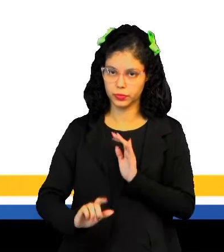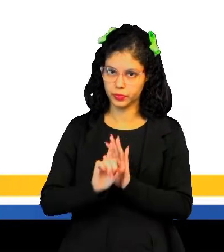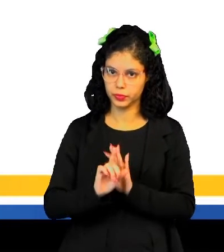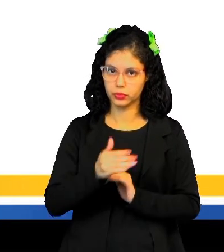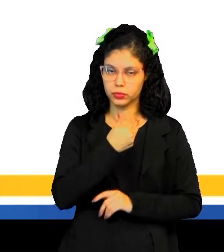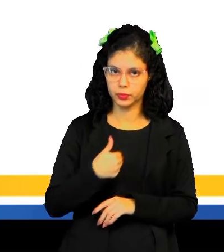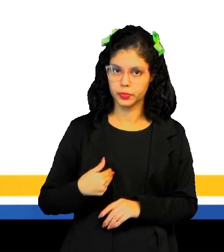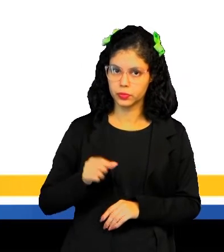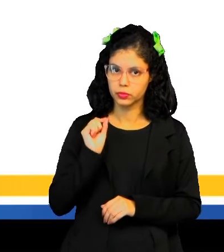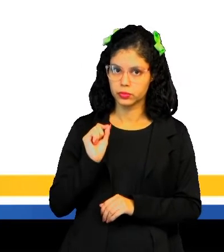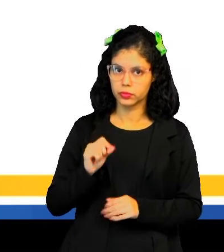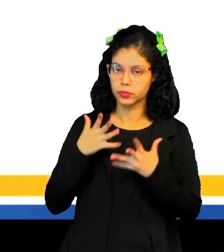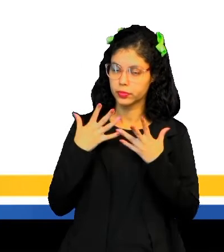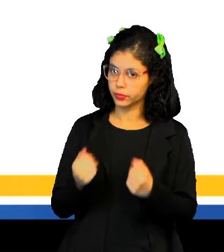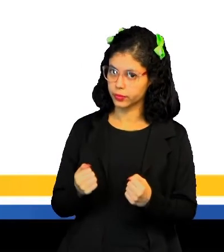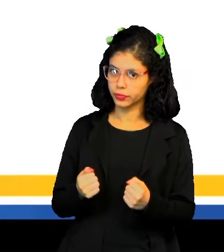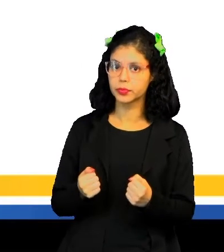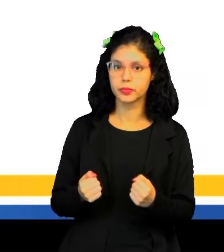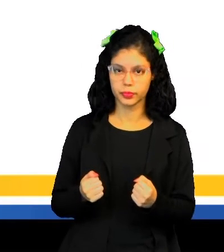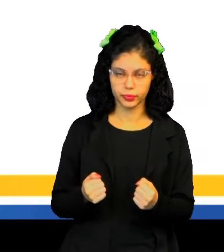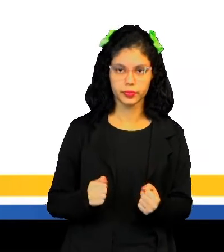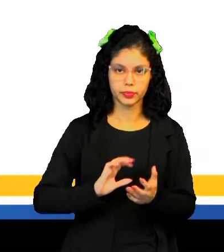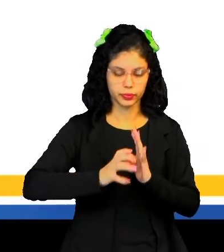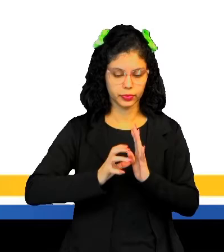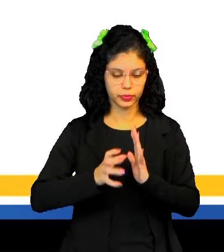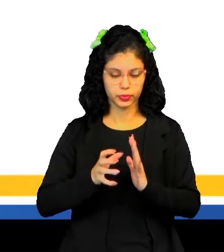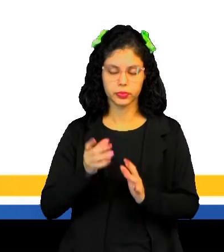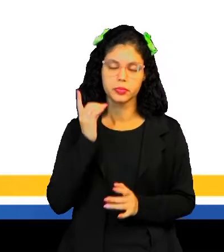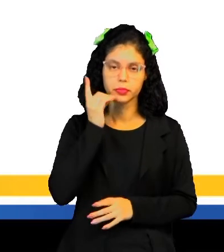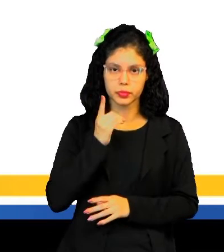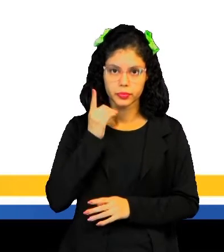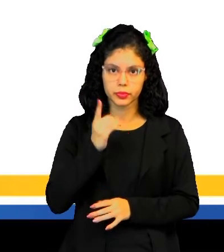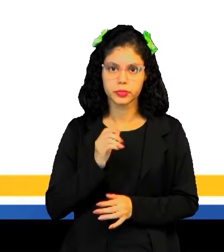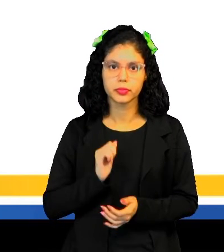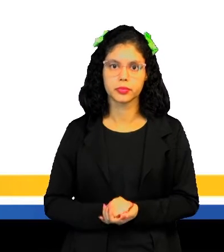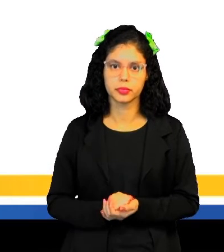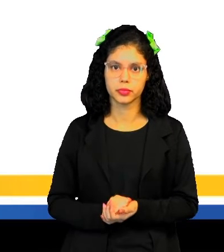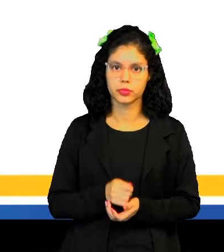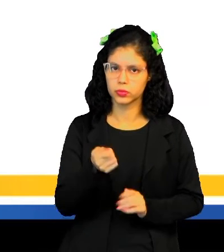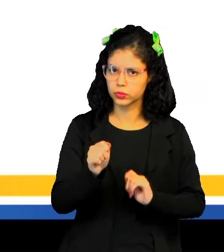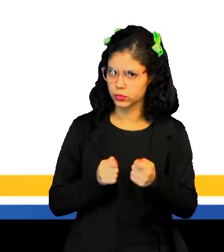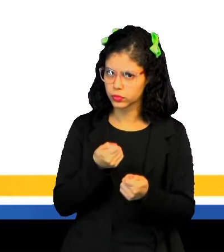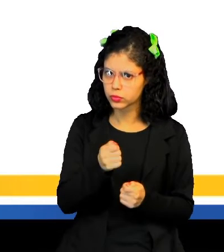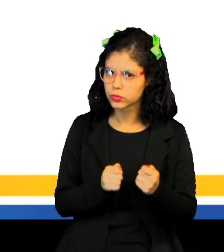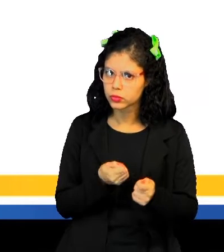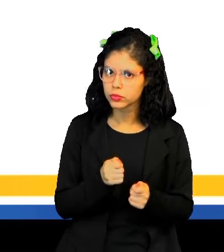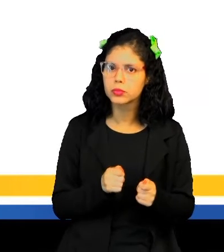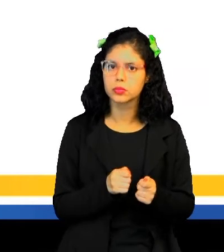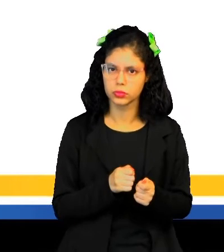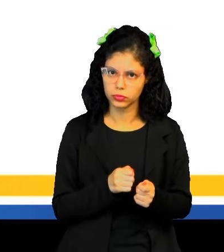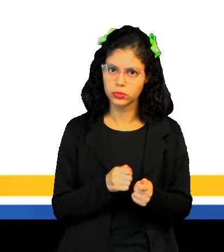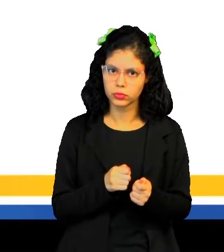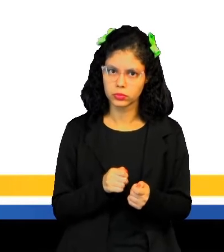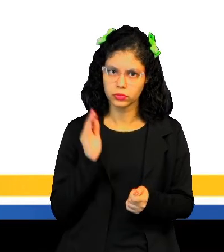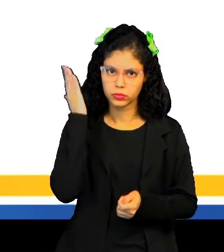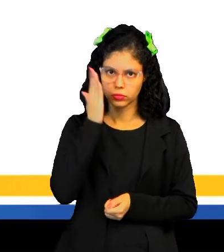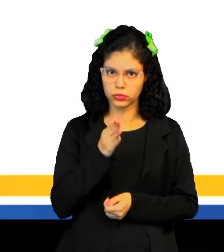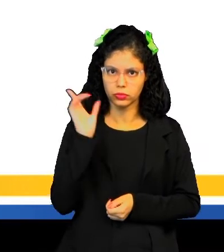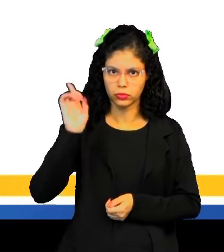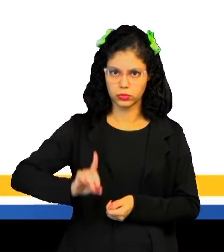foi aprovada pela Câmara dos Deputados, obrigando o governo Figueiredo a controlar grupos militares de